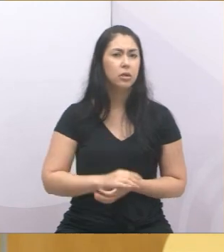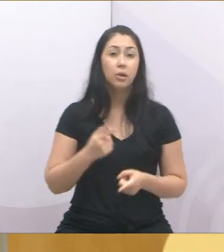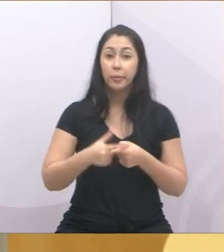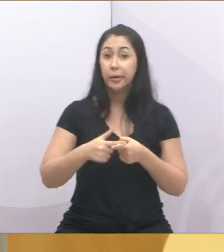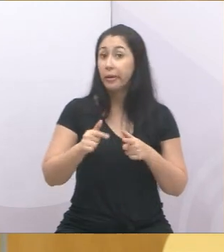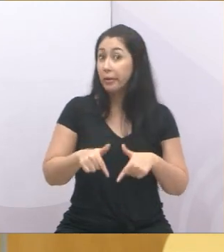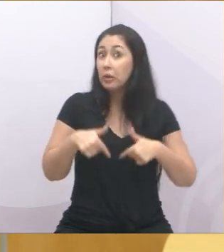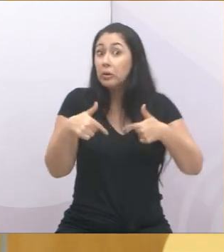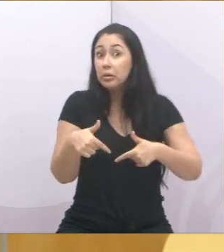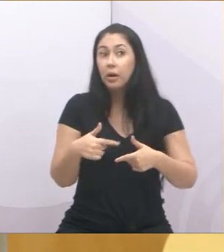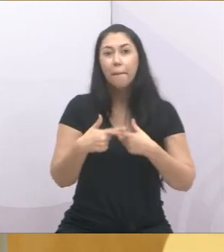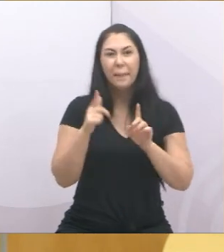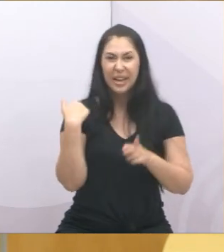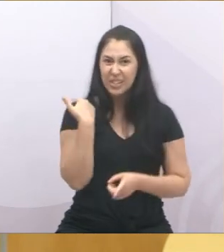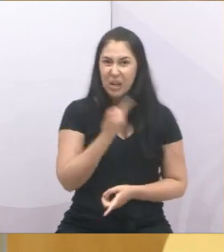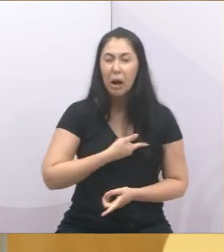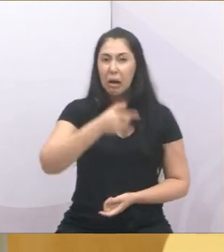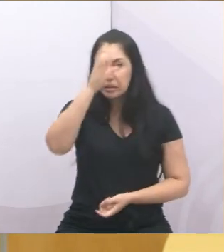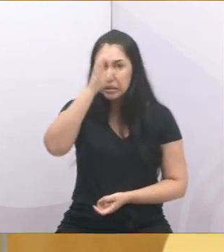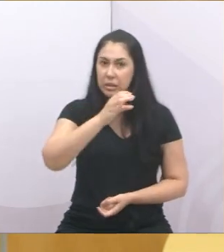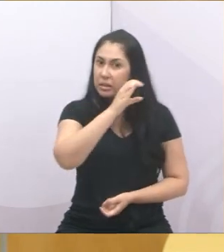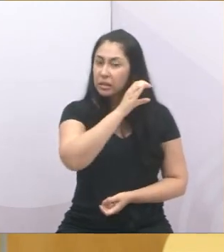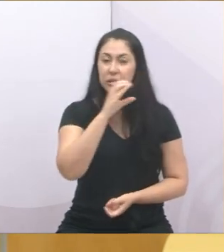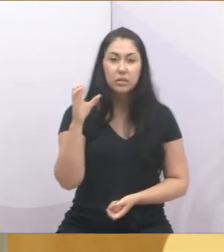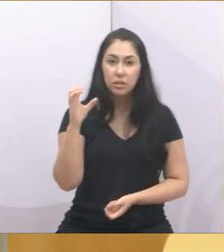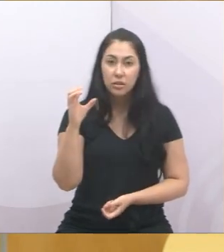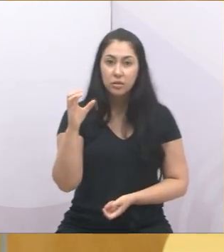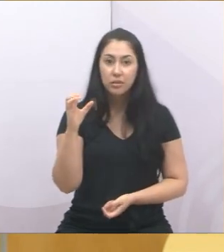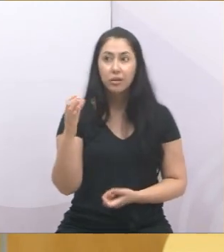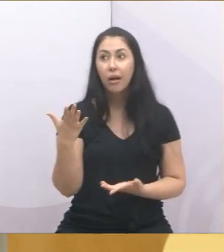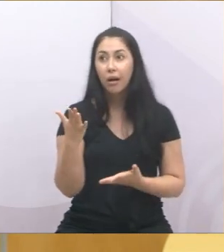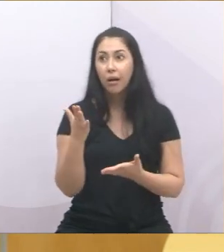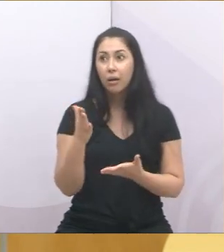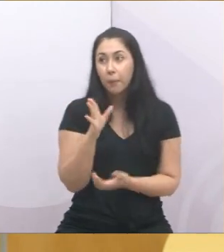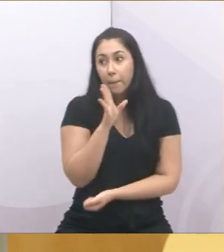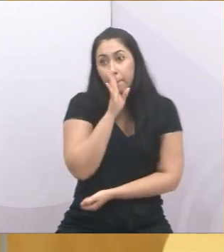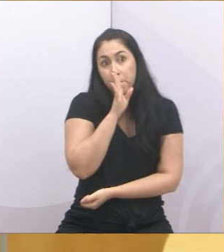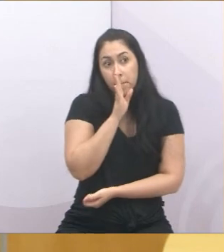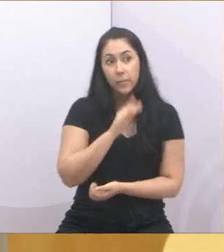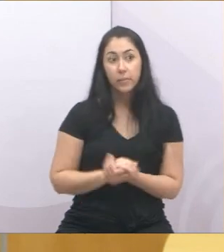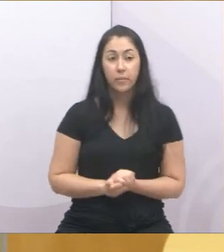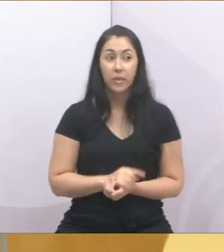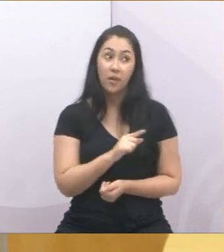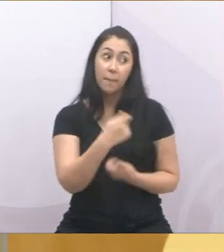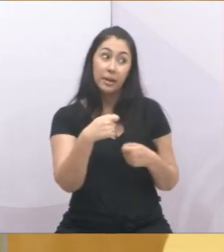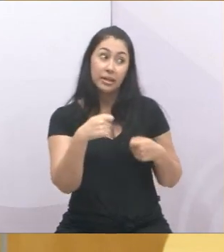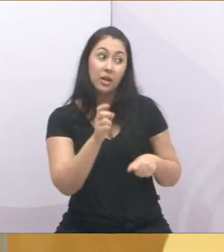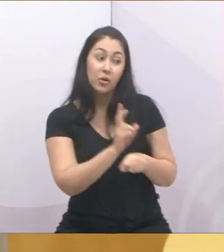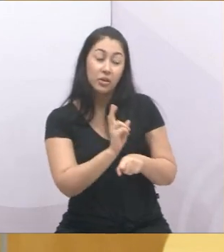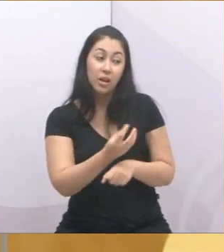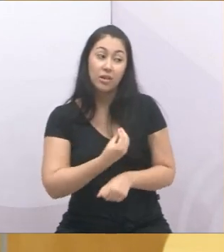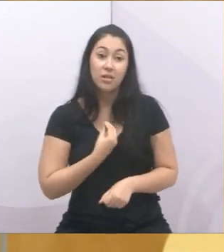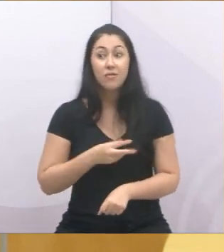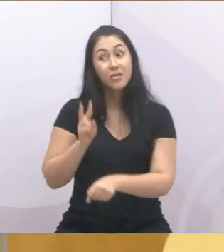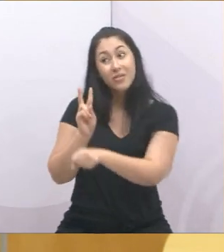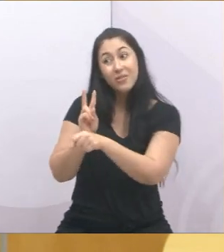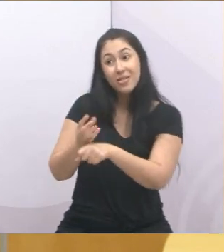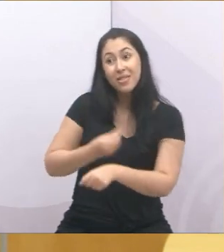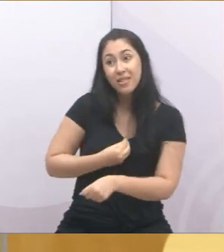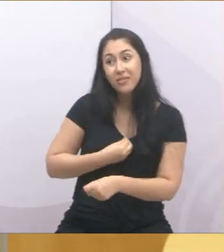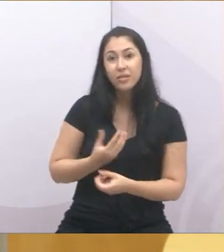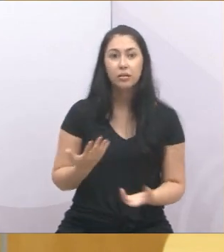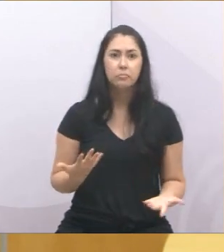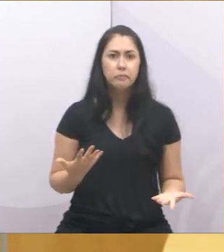lutando. E nós cristãos, se os nossos irmãos ficarem só dizendo: olha, você tem que defender a vida, você tem que defender a vida, e